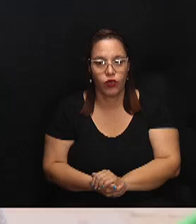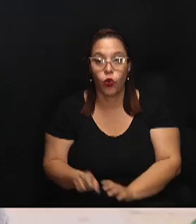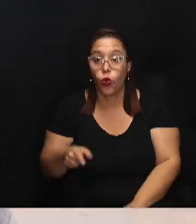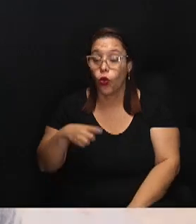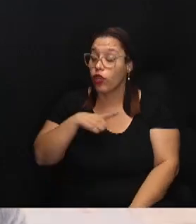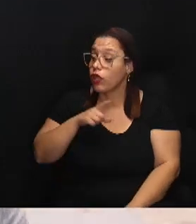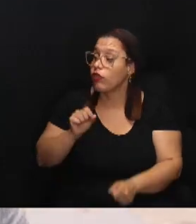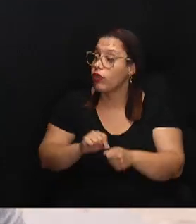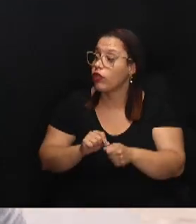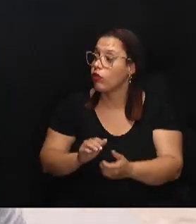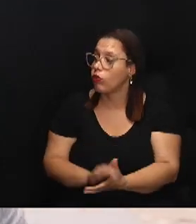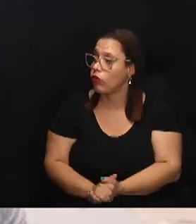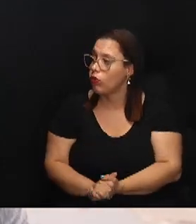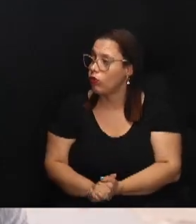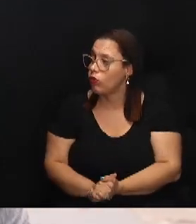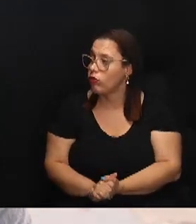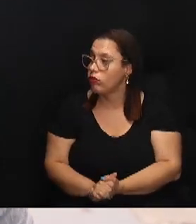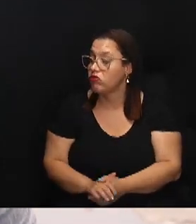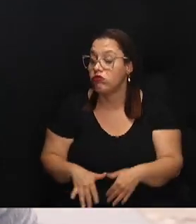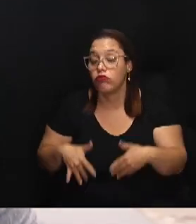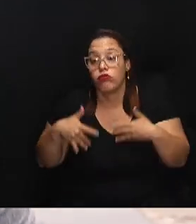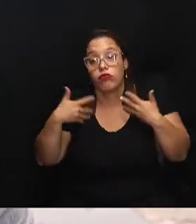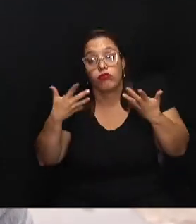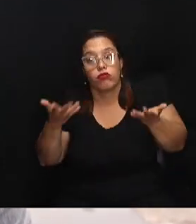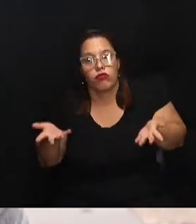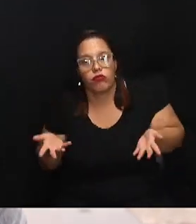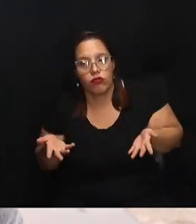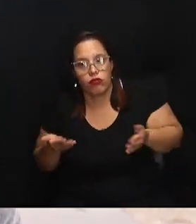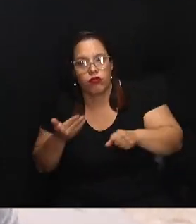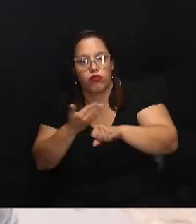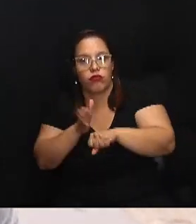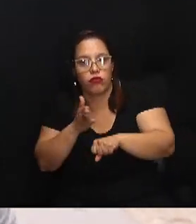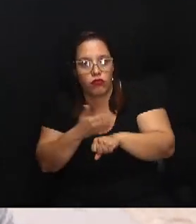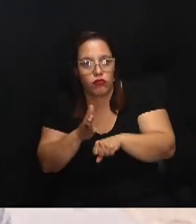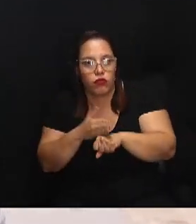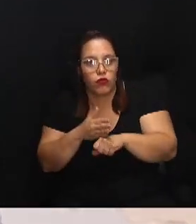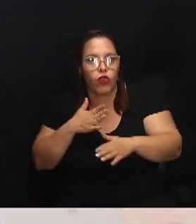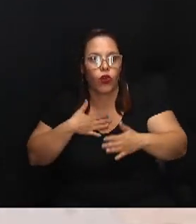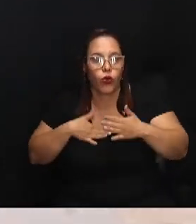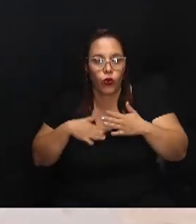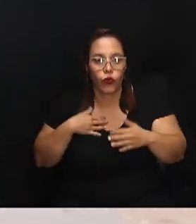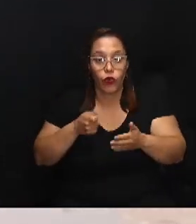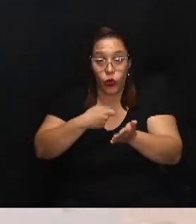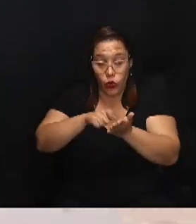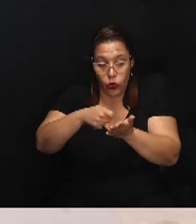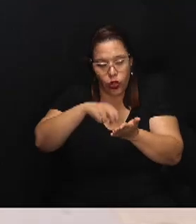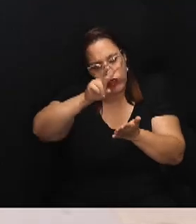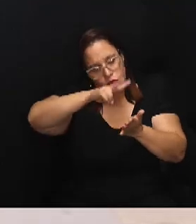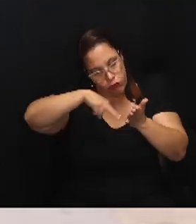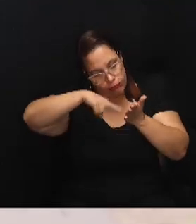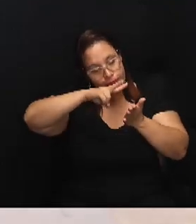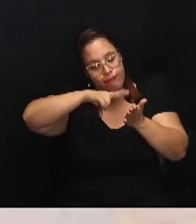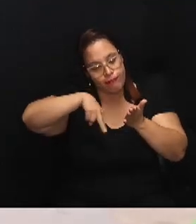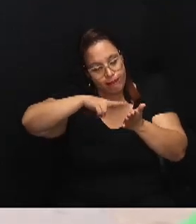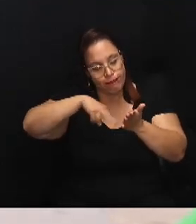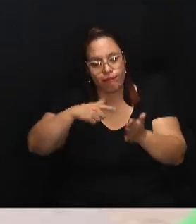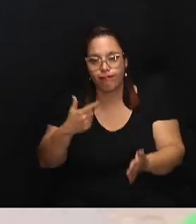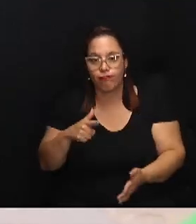tem feito? Então, eu tenho praticado mais as coisas que eu gosto, assim, escrita, leitura, não